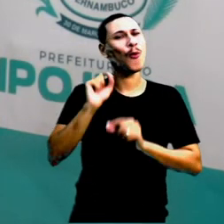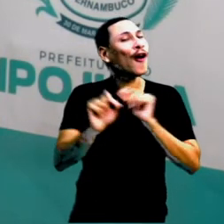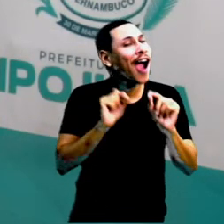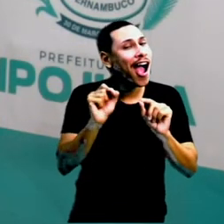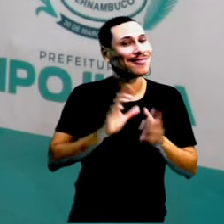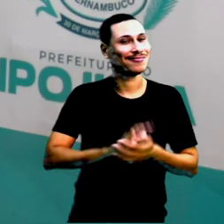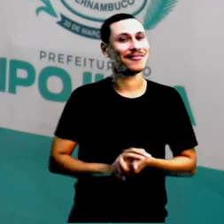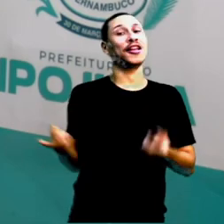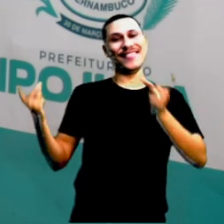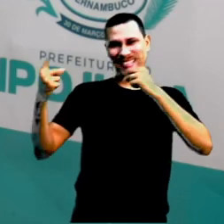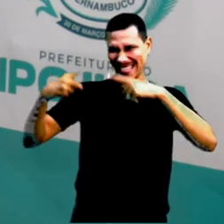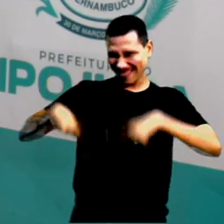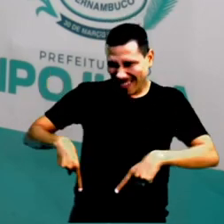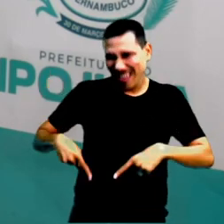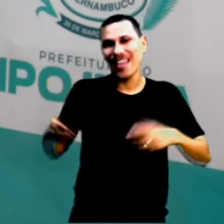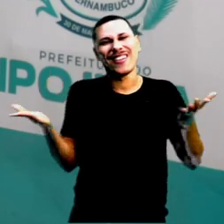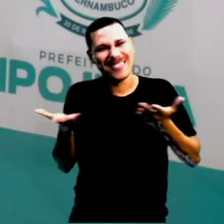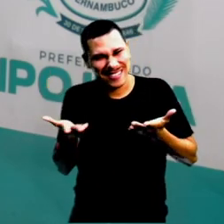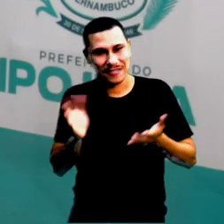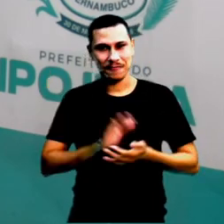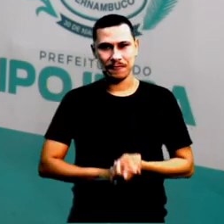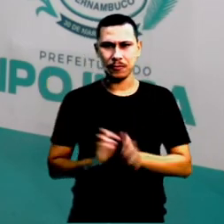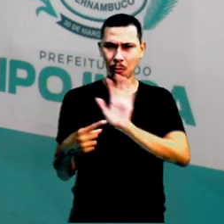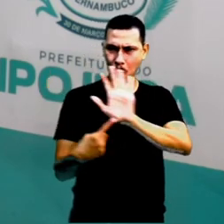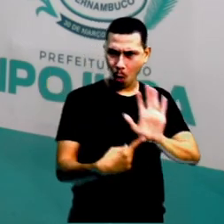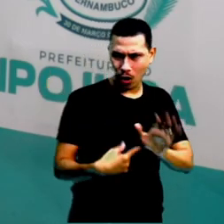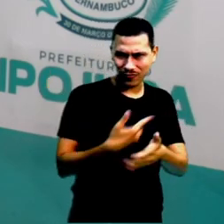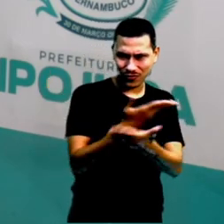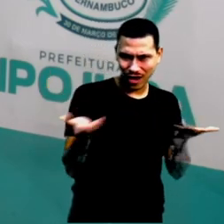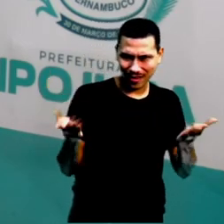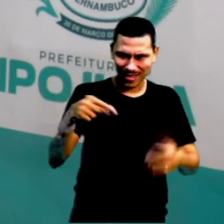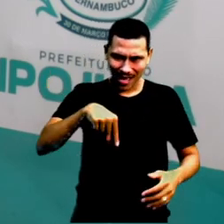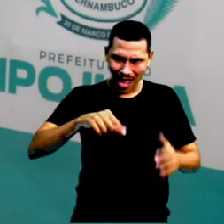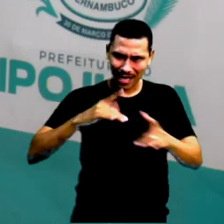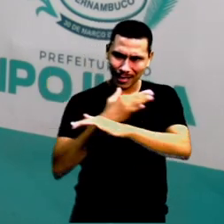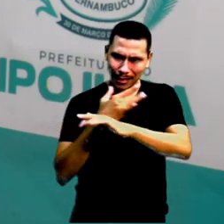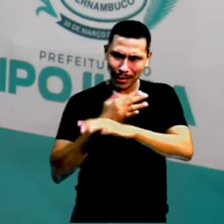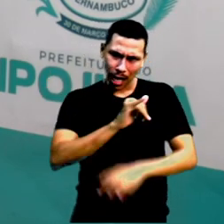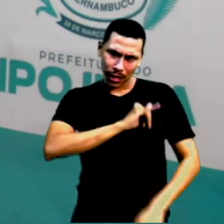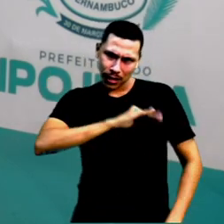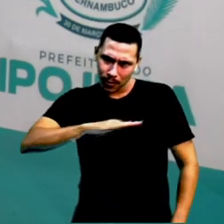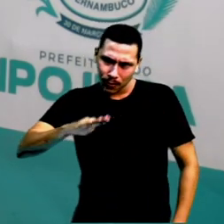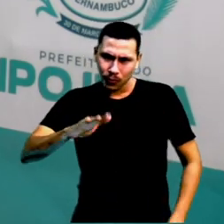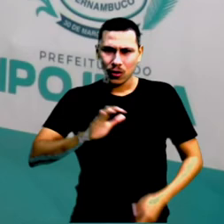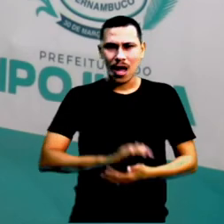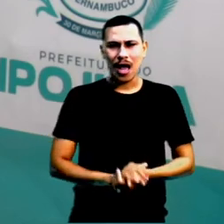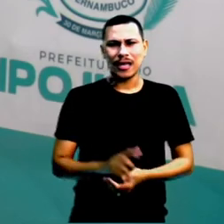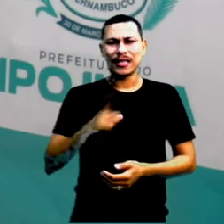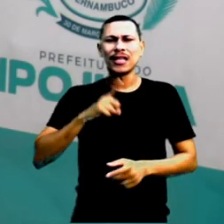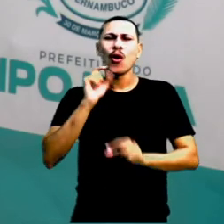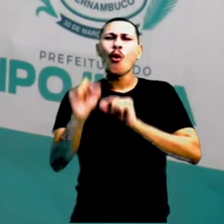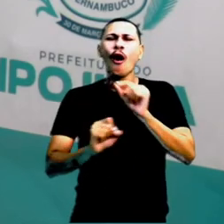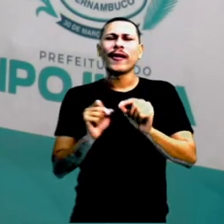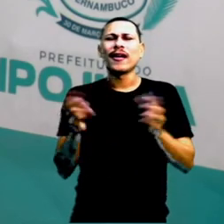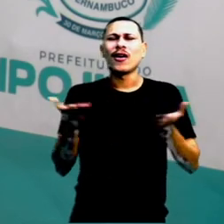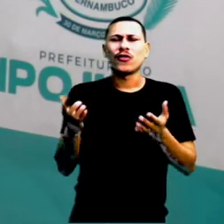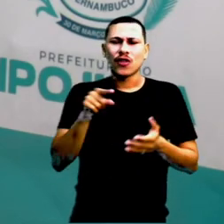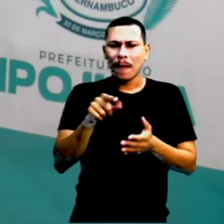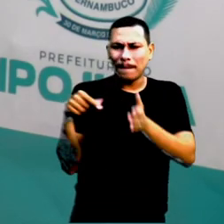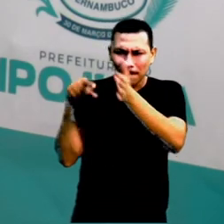desafio. Veja que eu mostrei para vocês Ipojuca, o que tem aqui, né? Então vamos ver. Pesquise e